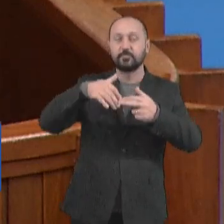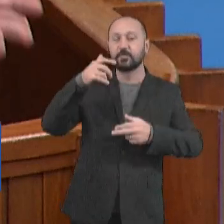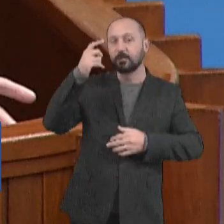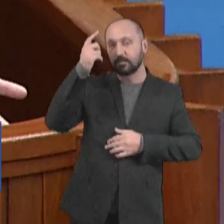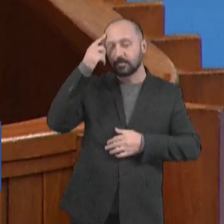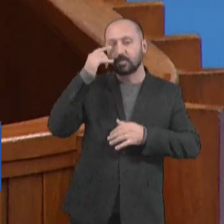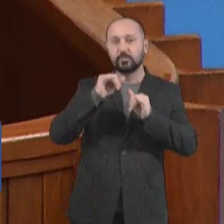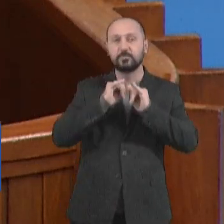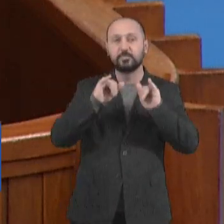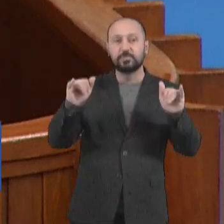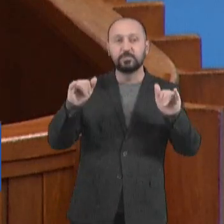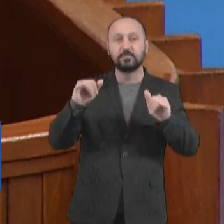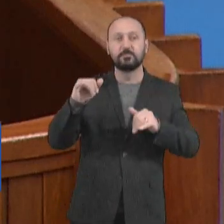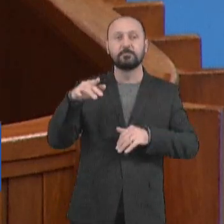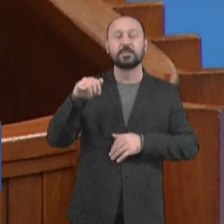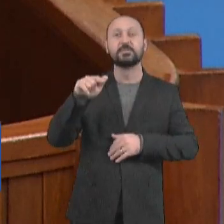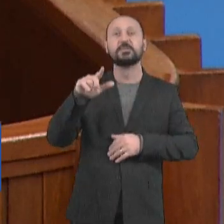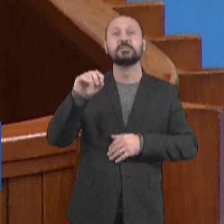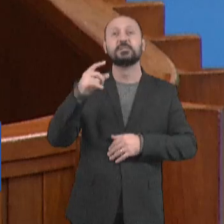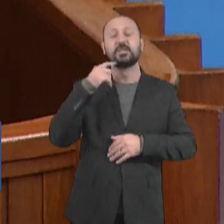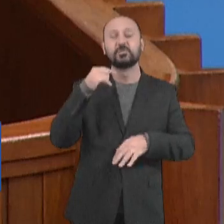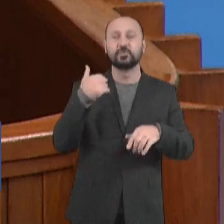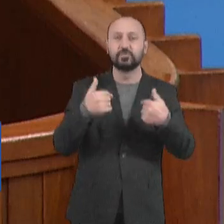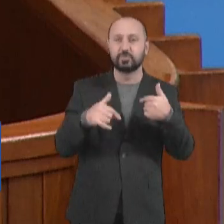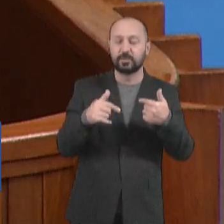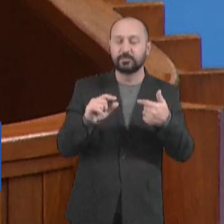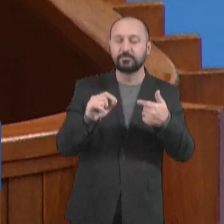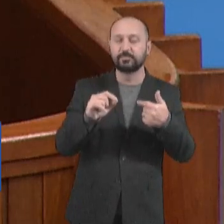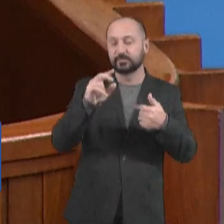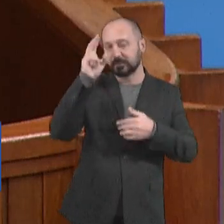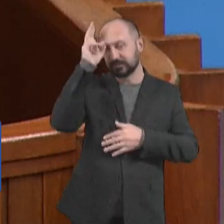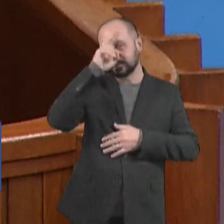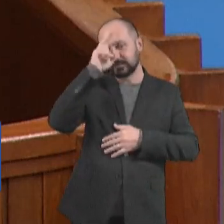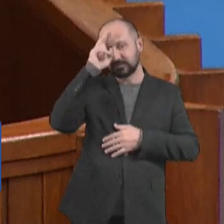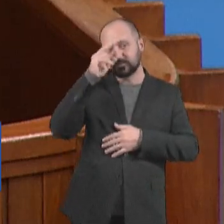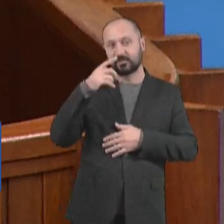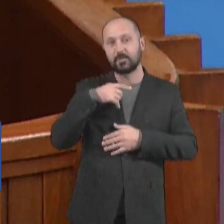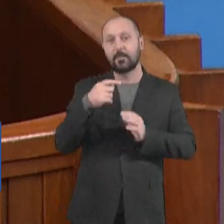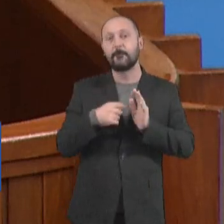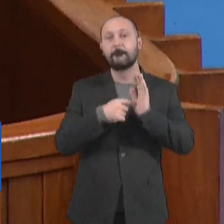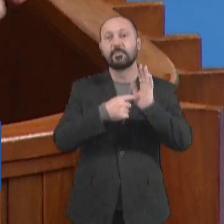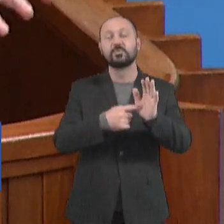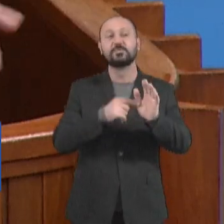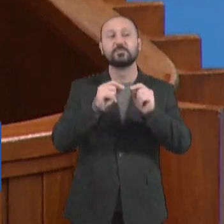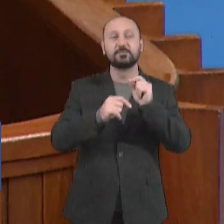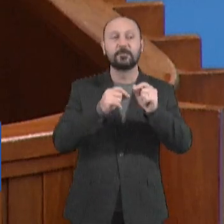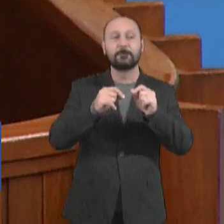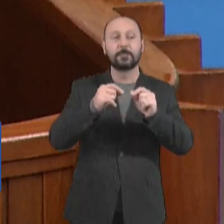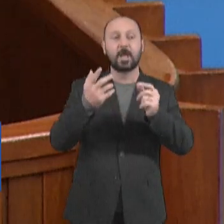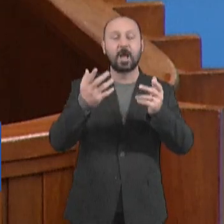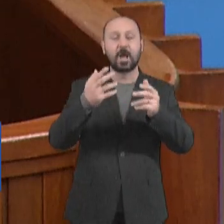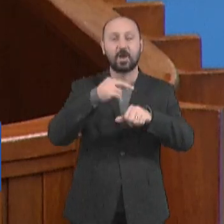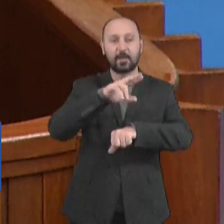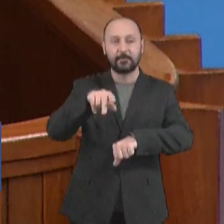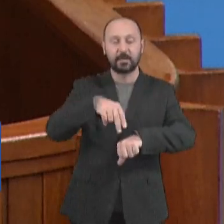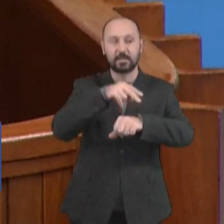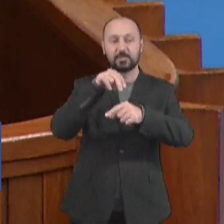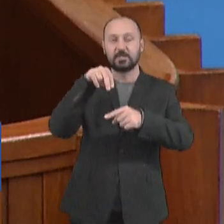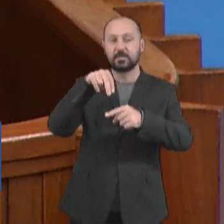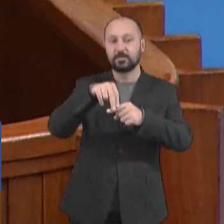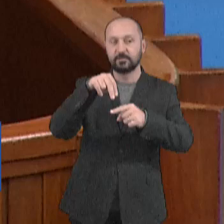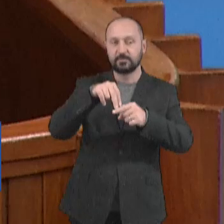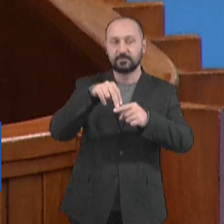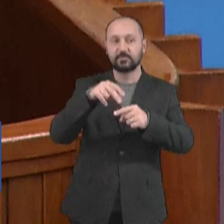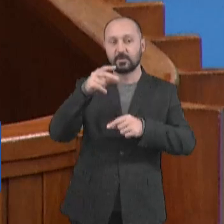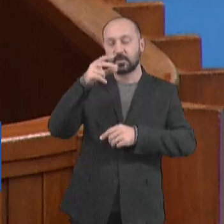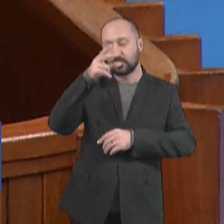pensando na divulgação, Marcelo, né, desse trabalho, dessa história, mostrando ali a praça agora que Nioaque, o prefeito